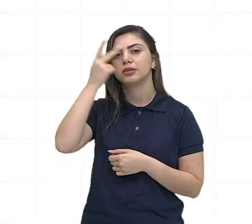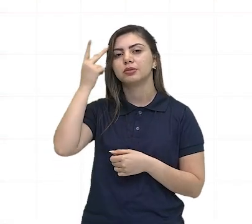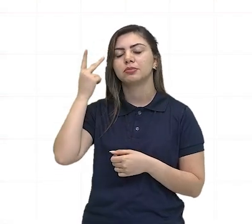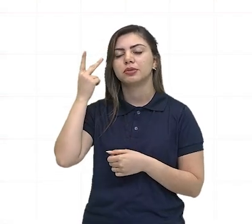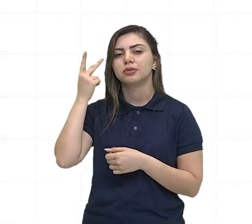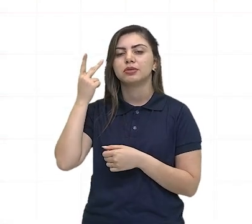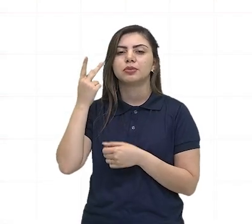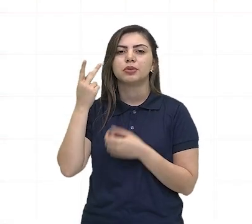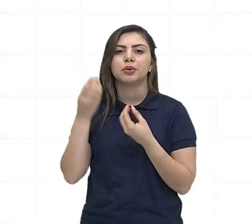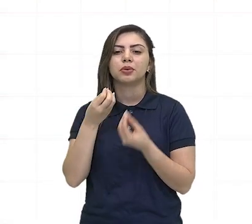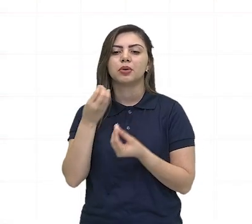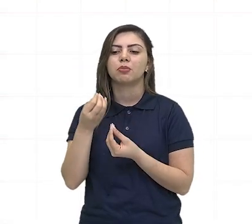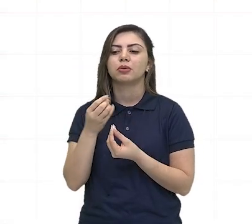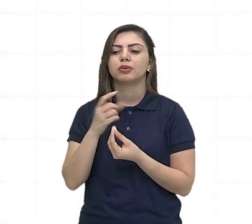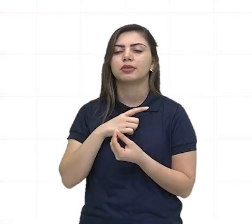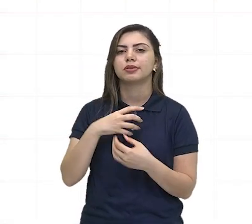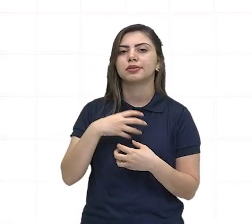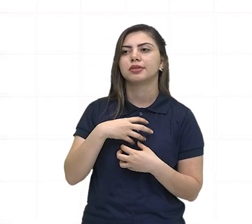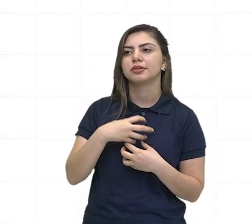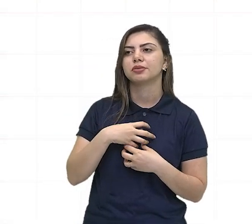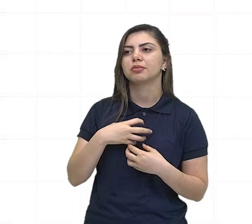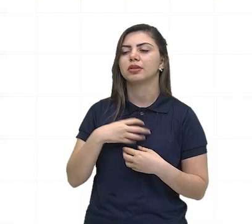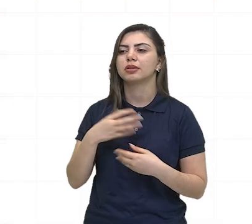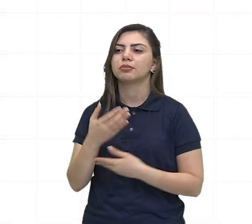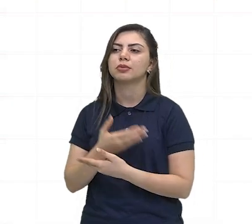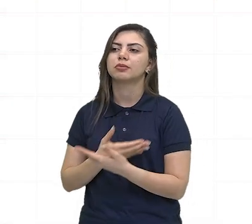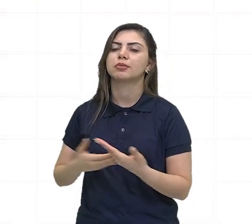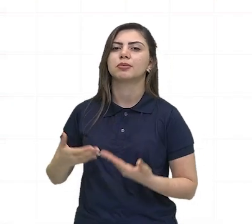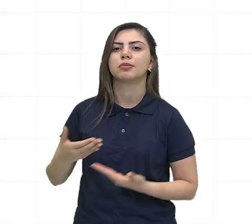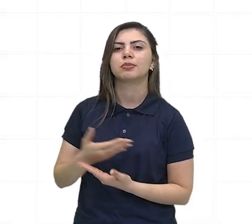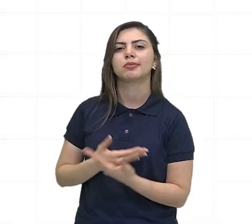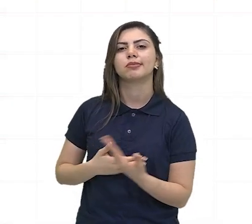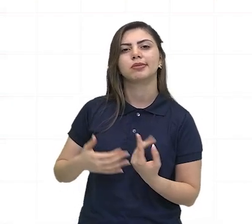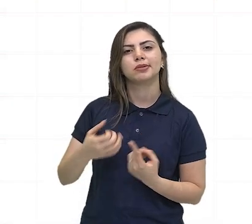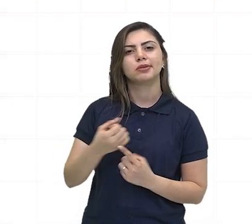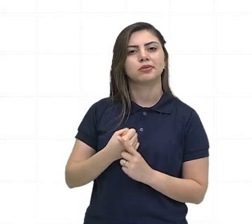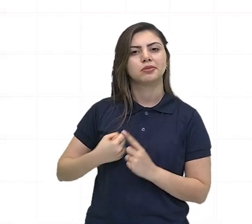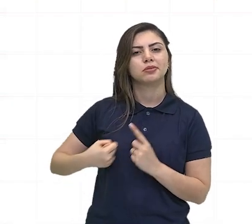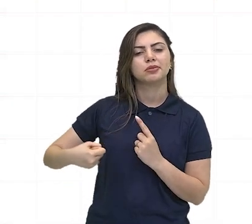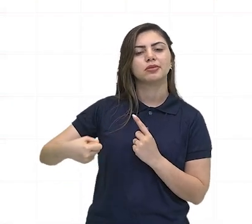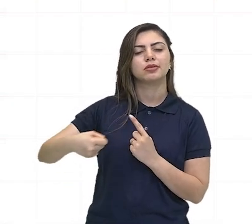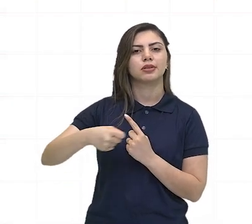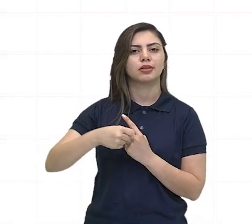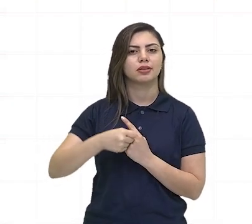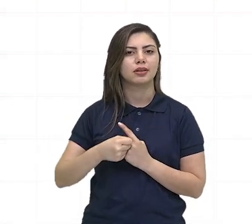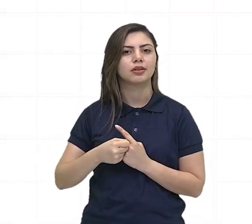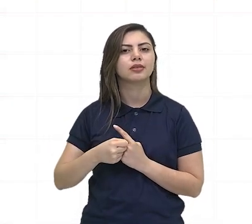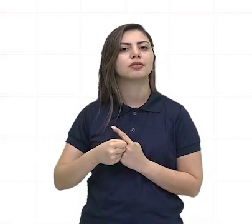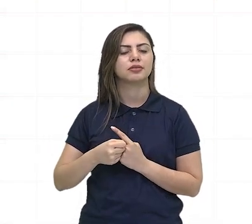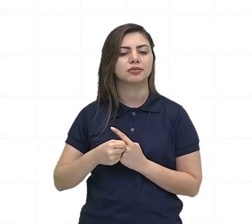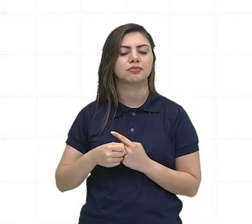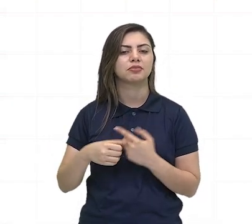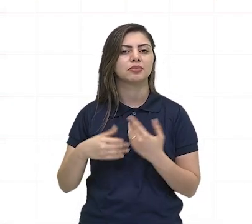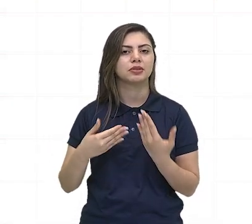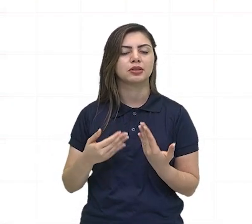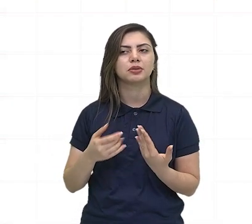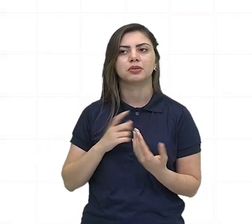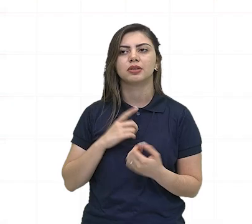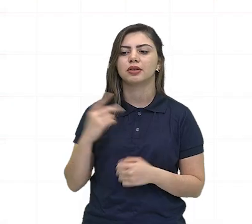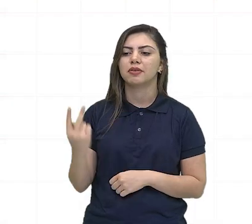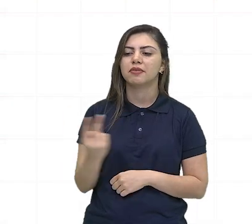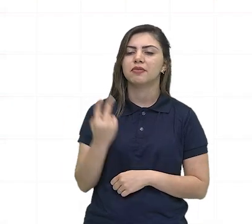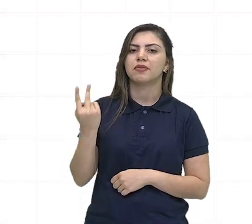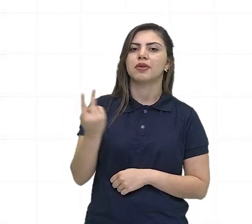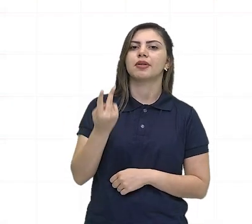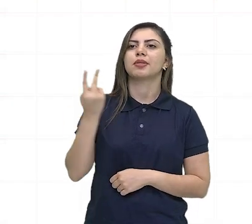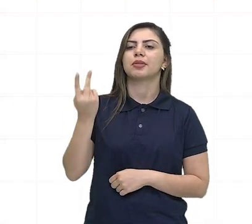têm aquele sentimento de partilha, de coesão social, elas compartilham ali os mesmos